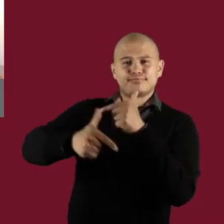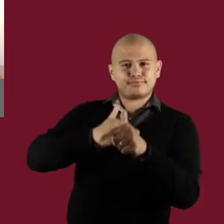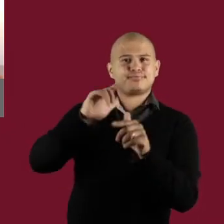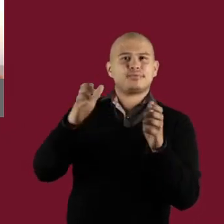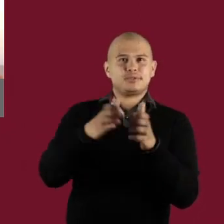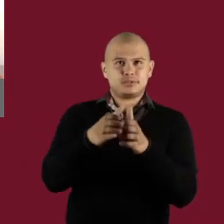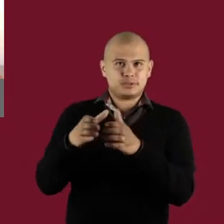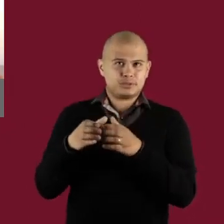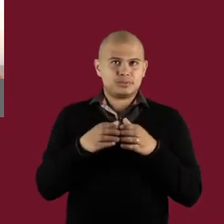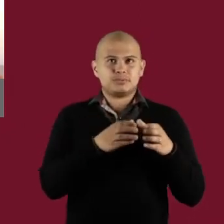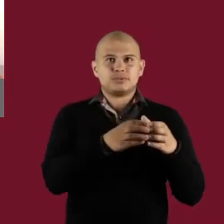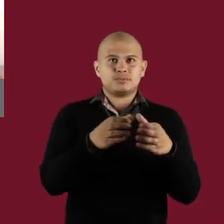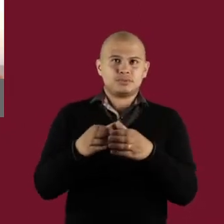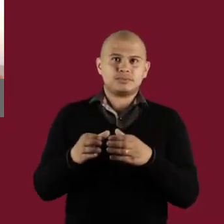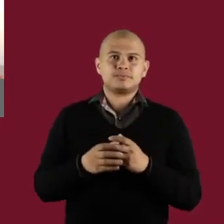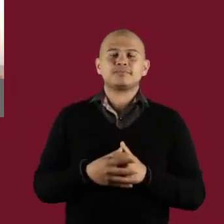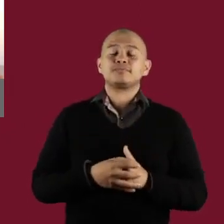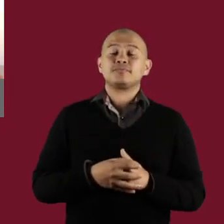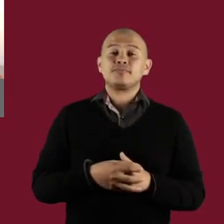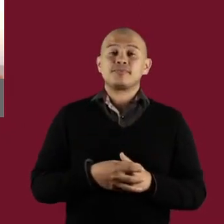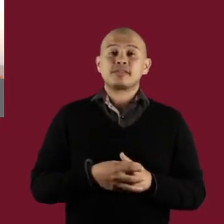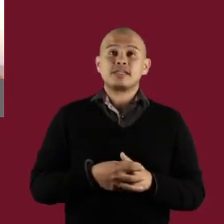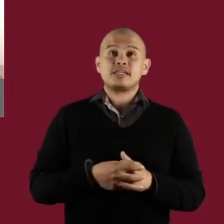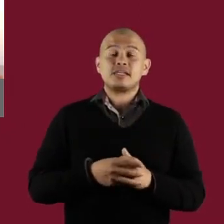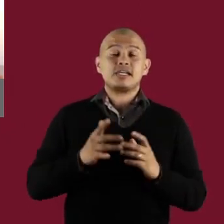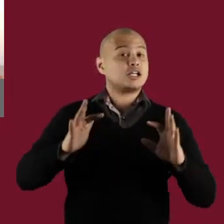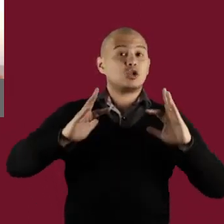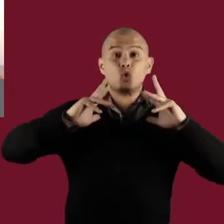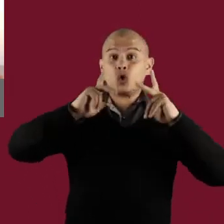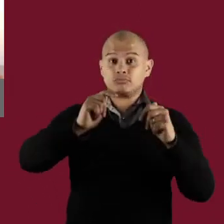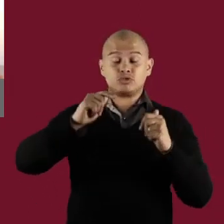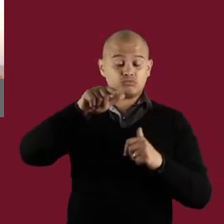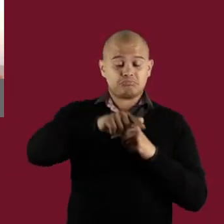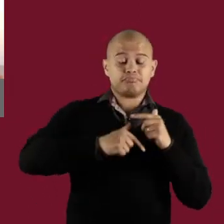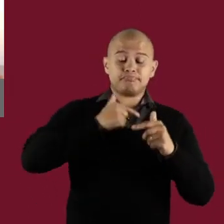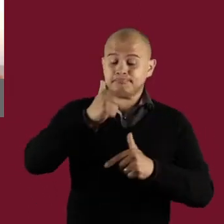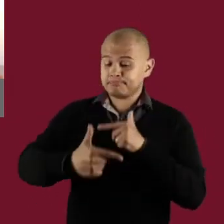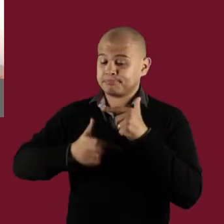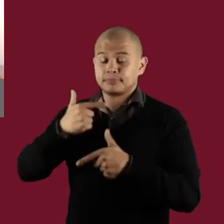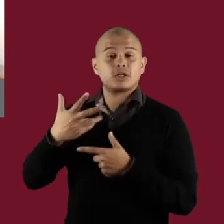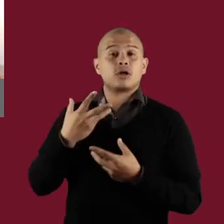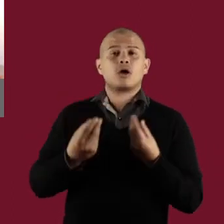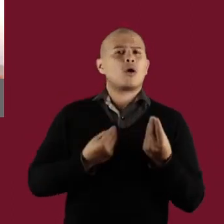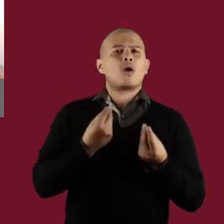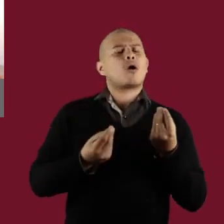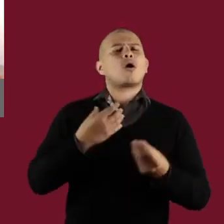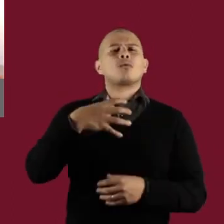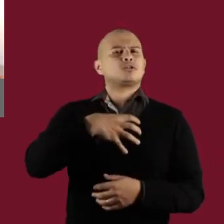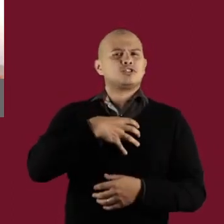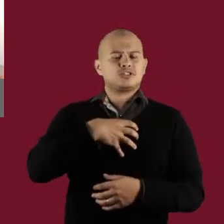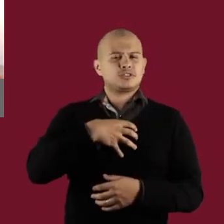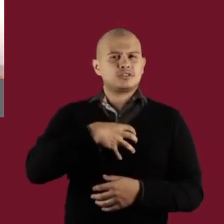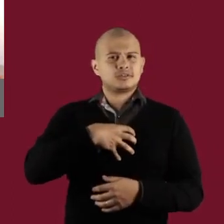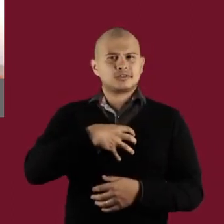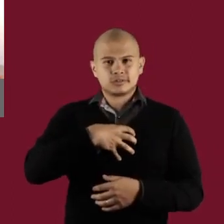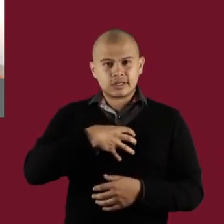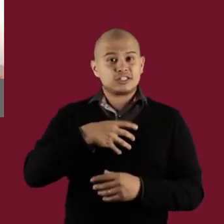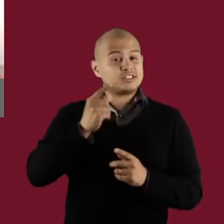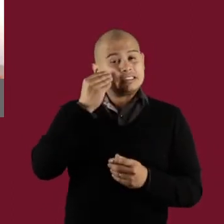em Bissau, na Guiné-Bissau. O que nós todos fizemos nessa pandemia foi, a gente se adaptou,